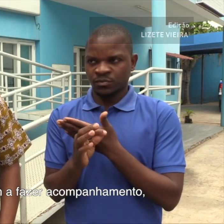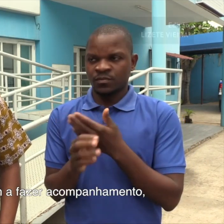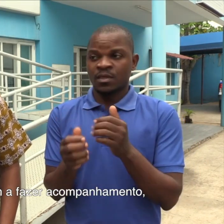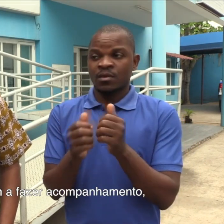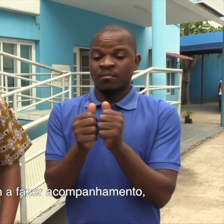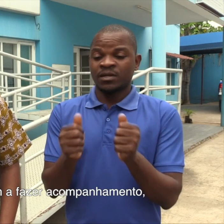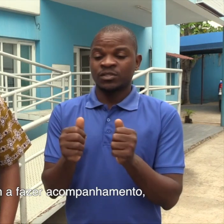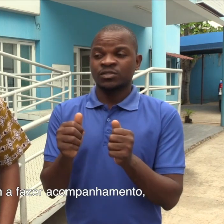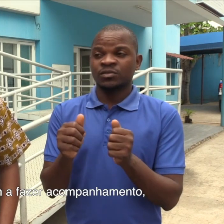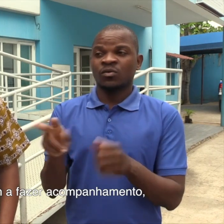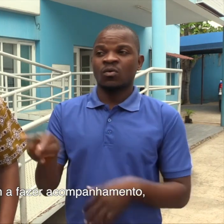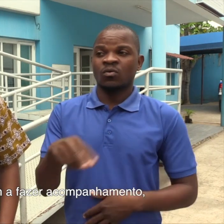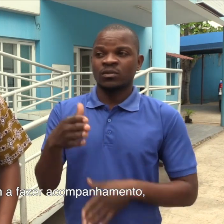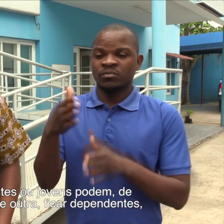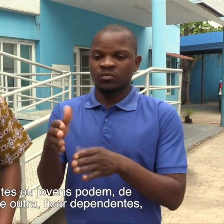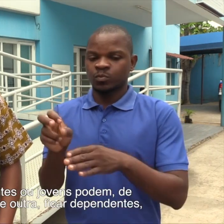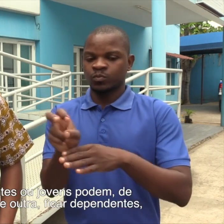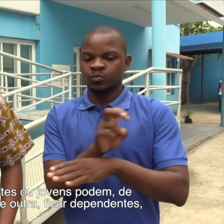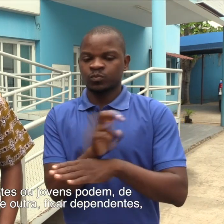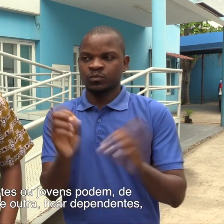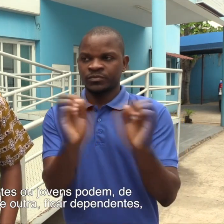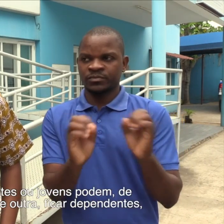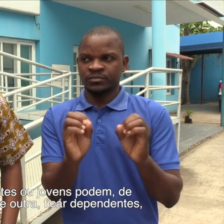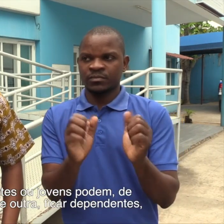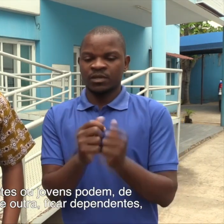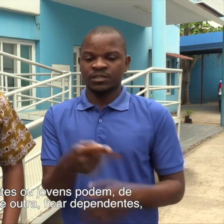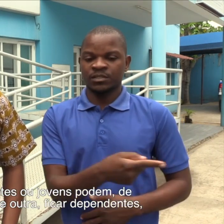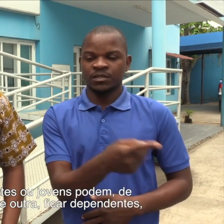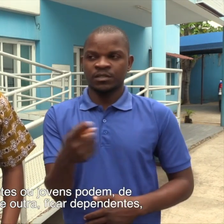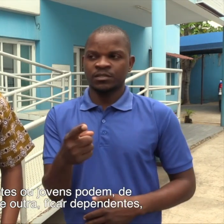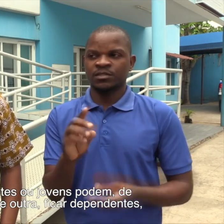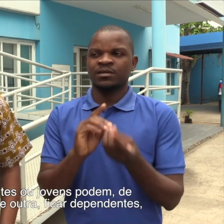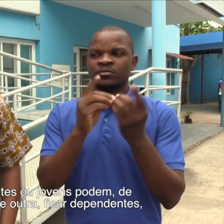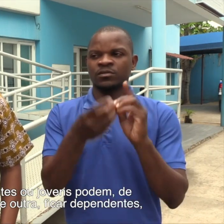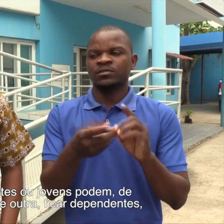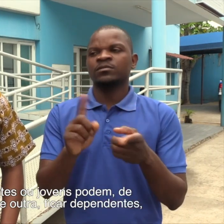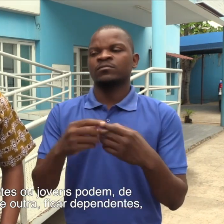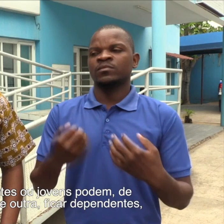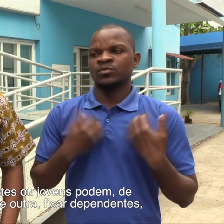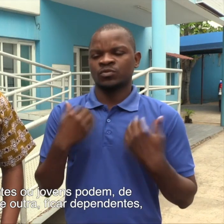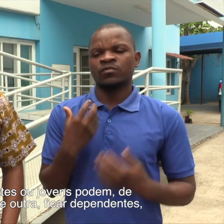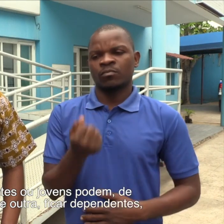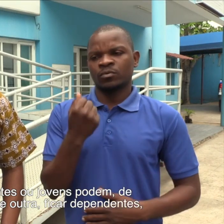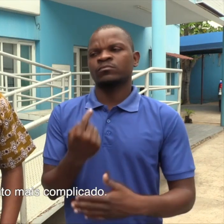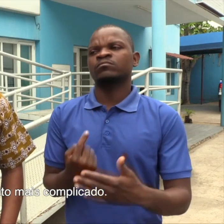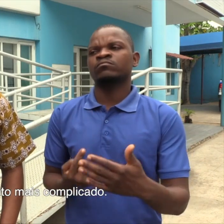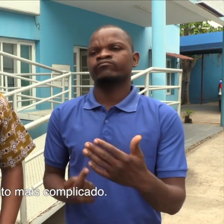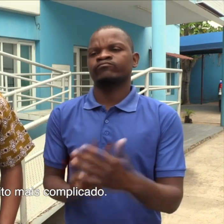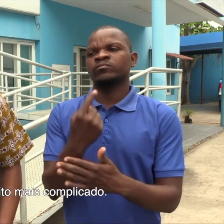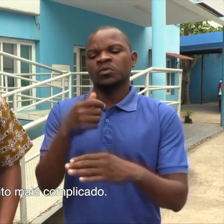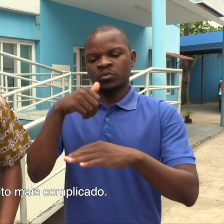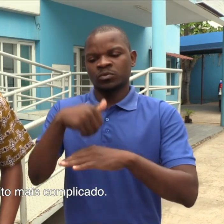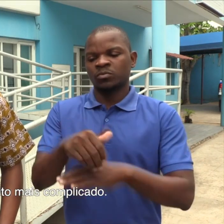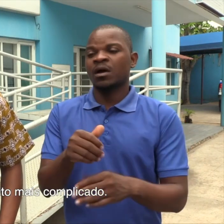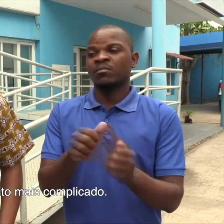ninguém a fazer o acompanhamento, estes adolescentes e jovens podem, de uma maneira ou de outra, se tornarem independentes, o